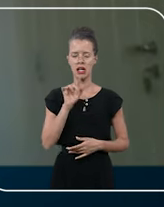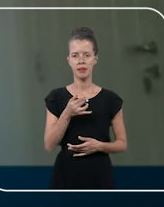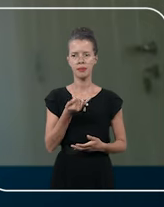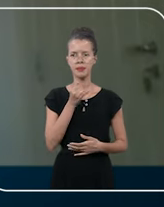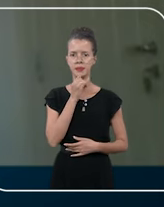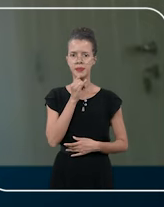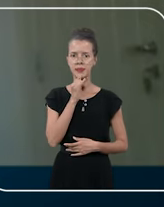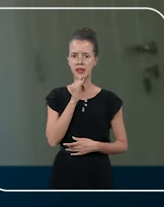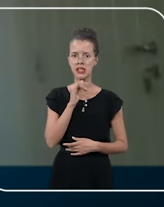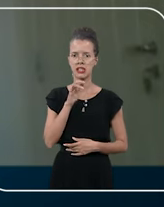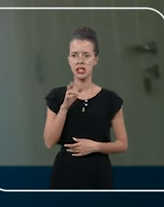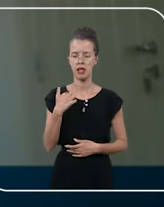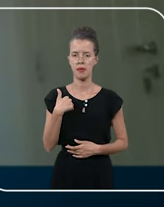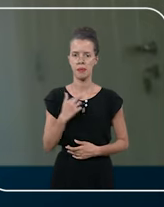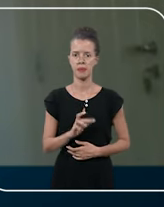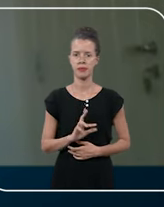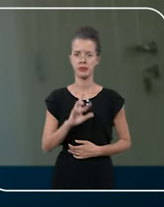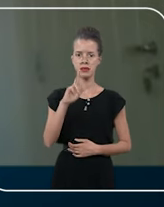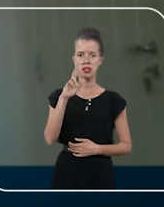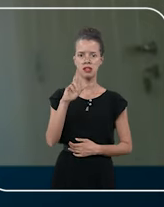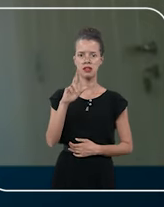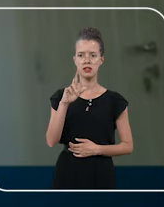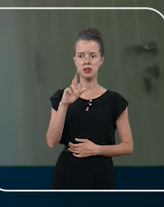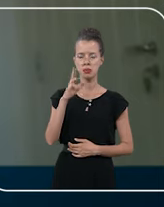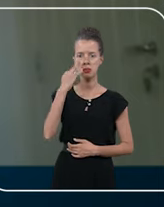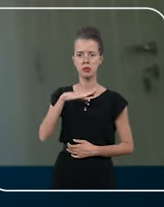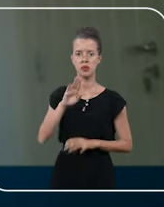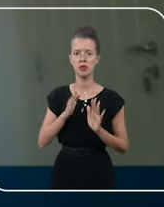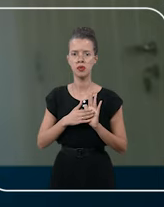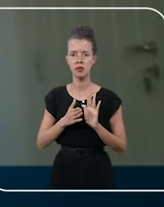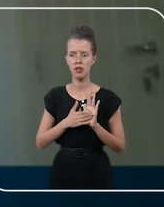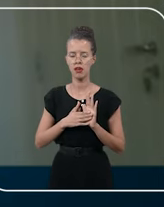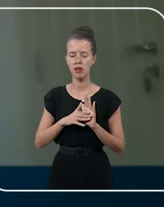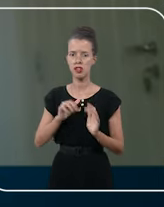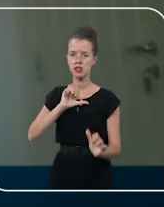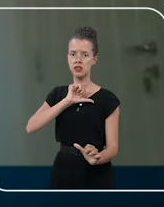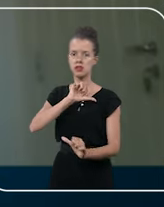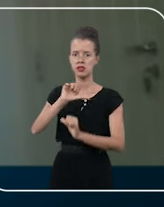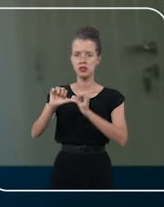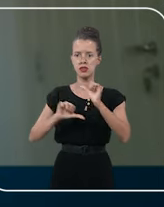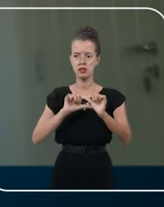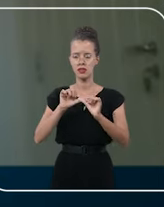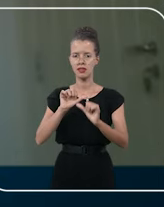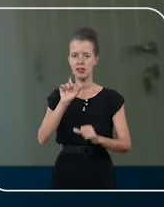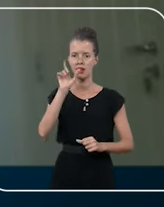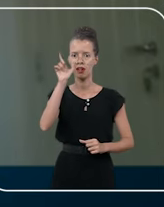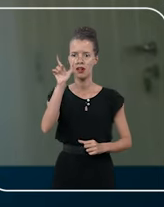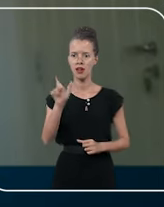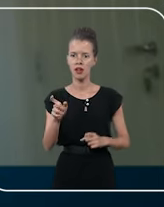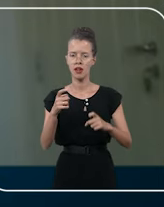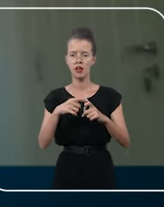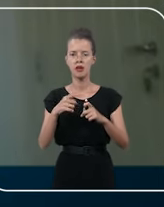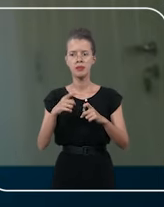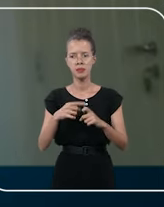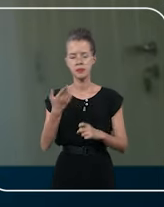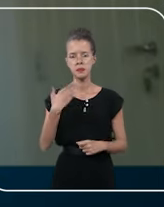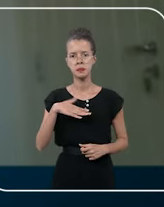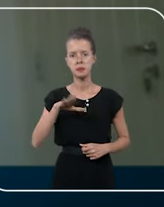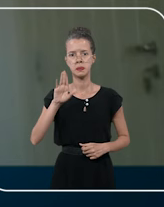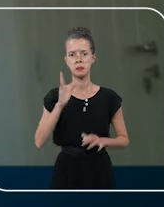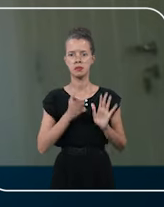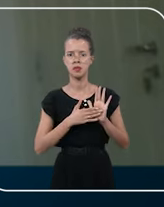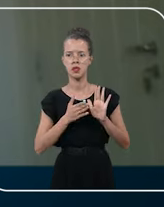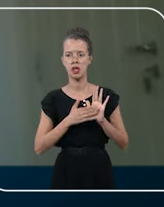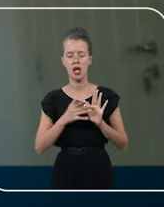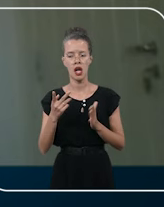minha responsabilidade provar o que eu estou alegando, vai ser a responsabilidade do outro comprovar que ele não fez o que